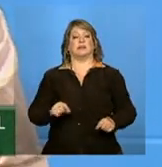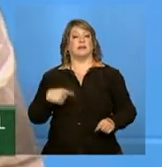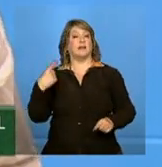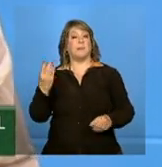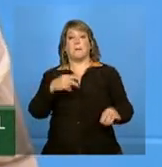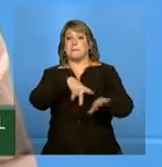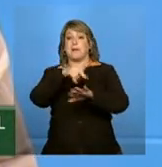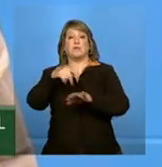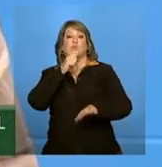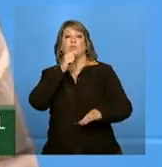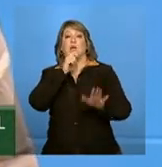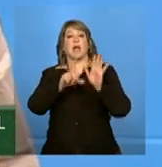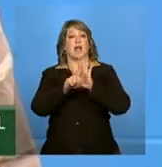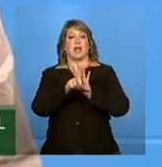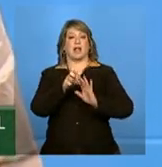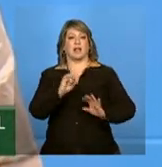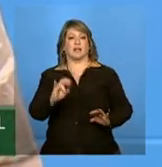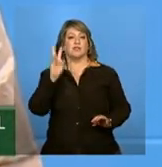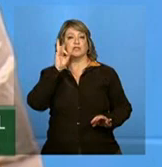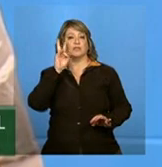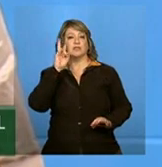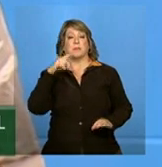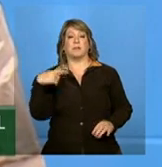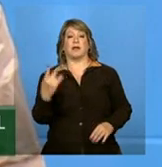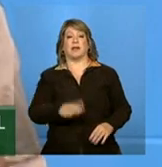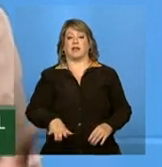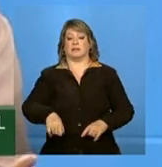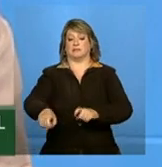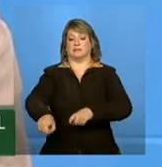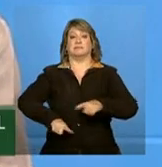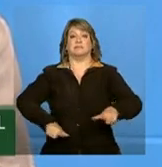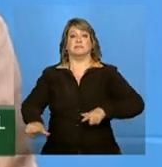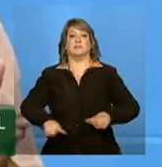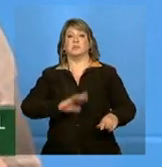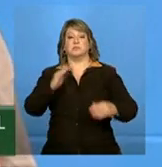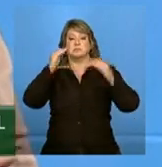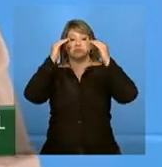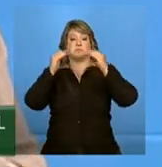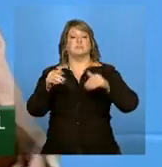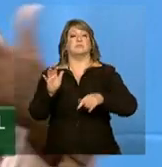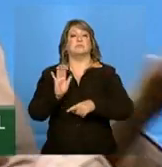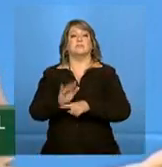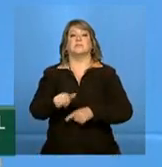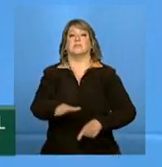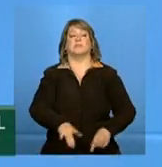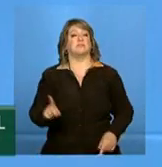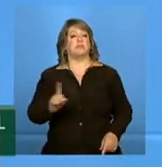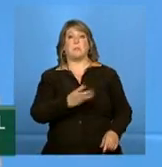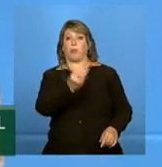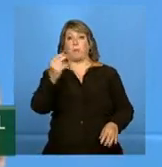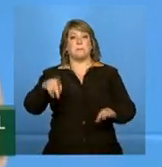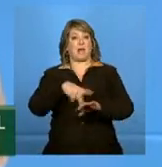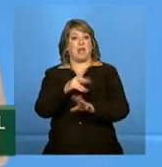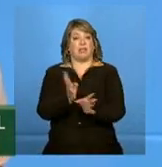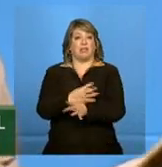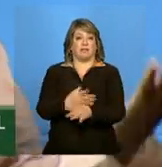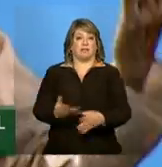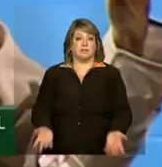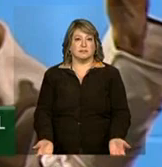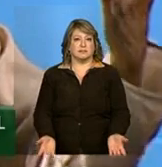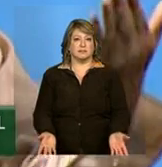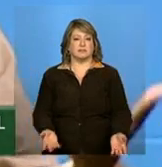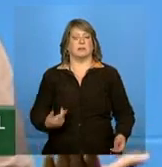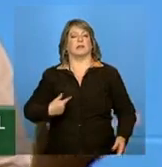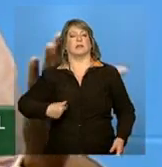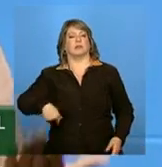sentido. Essas crianças que trabalham em âmbito rural nem sequer são vistas como prioritárias em muitos países. A gente sabe, no entanto, que a natureza